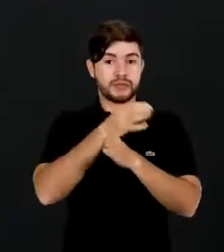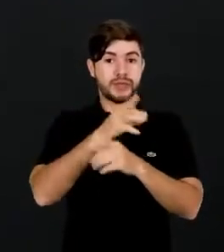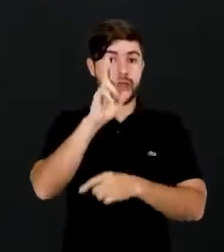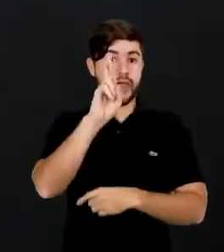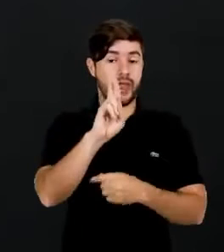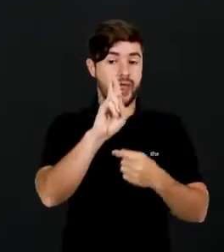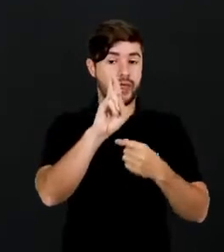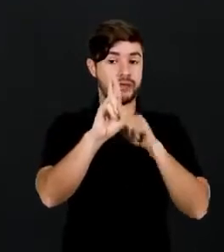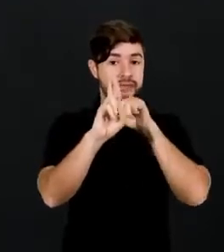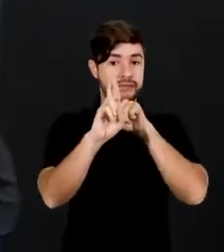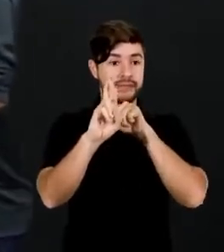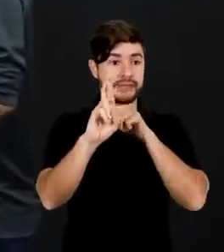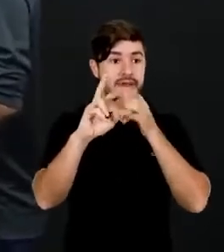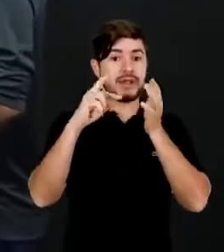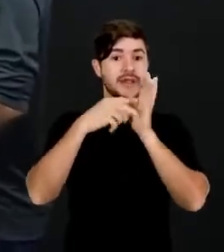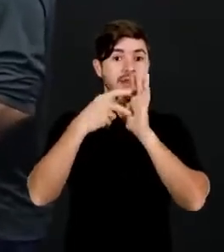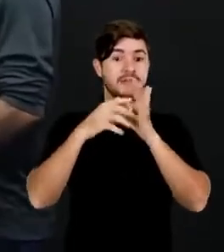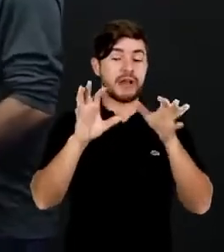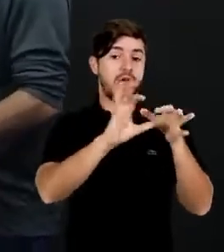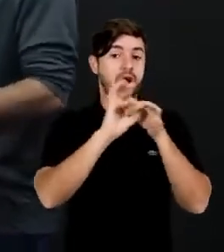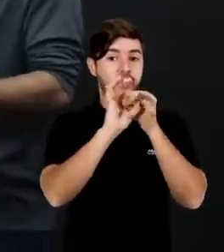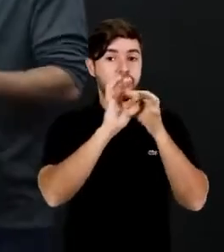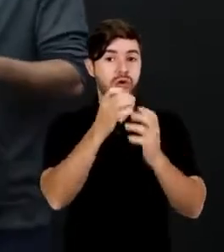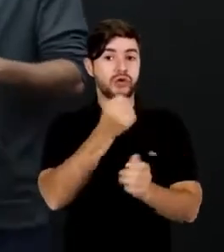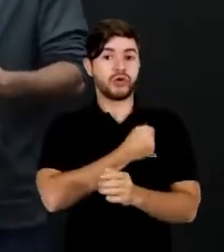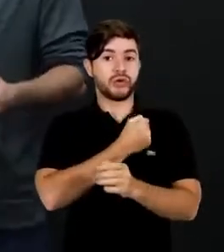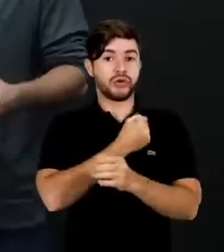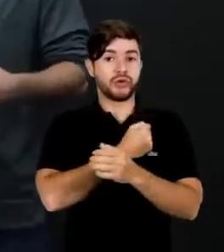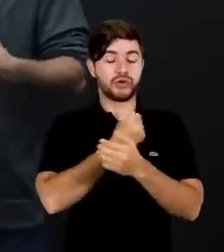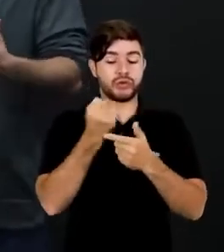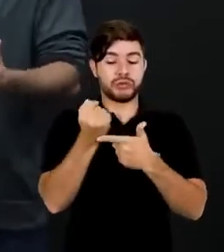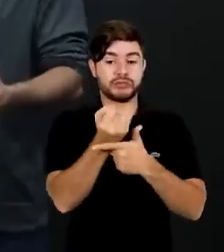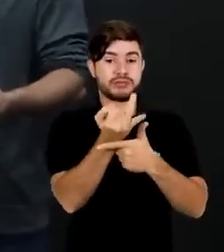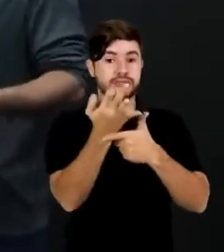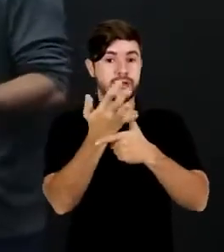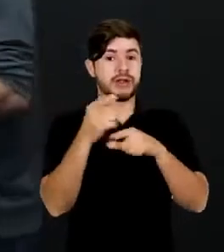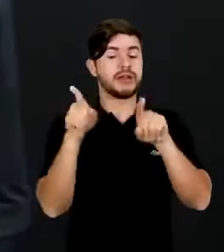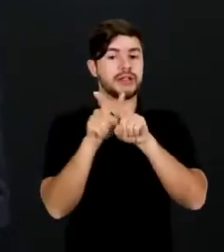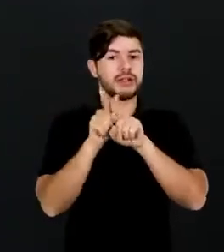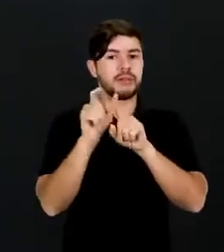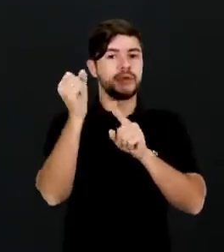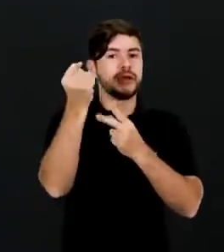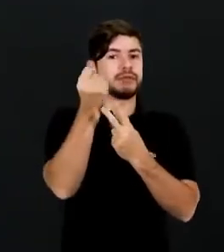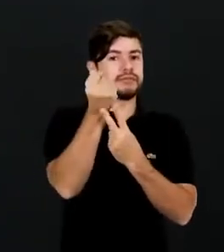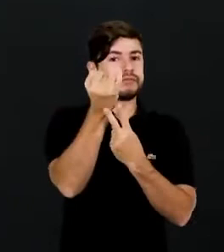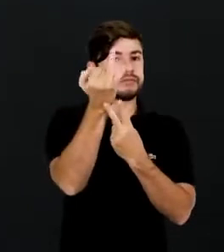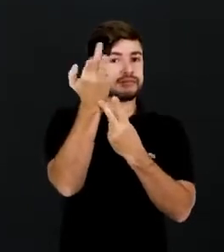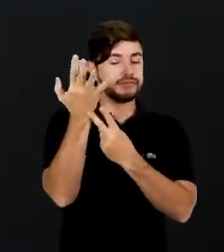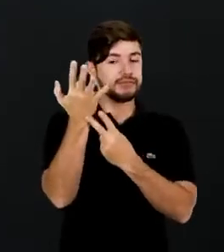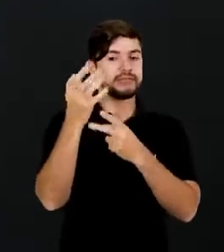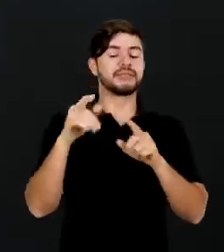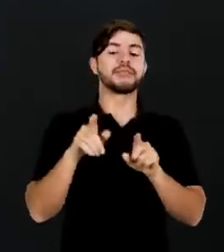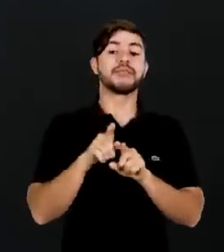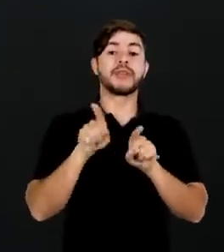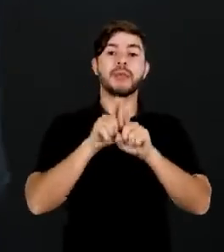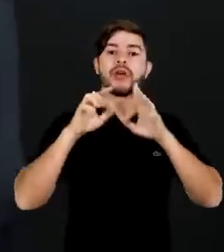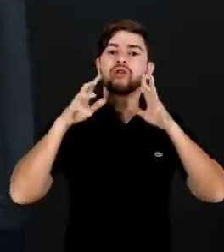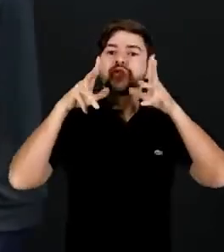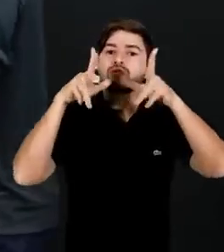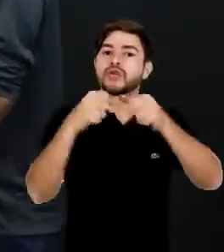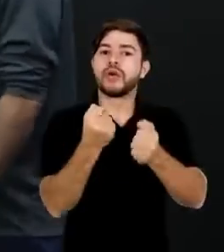R, é a união dos números racionais e dos números irracionais. Assim, todos os